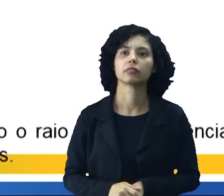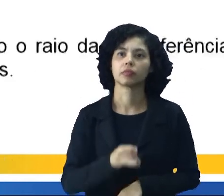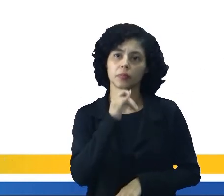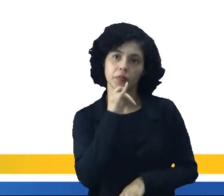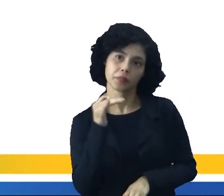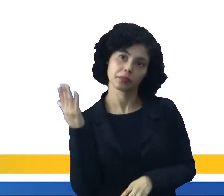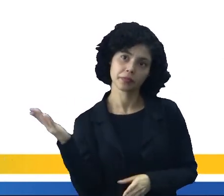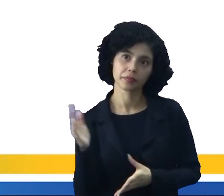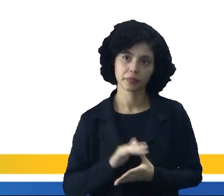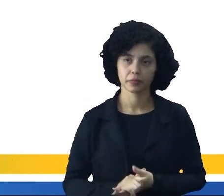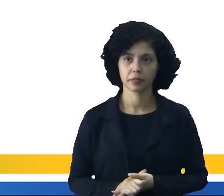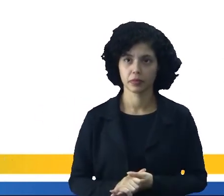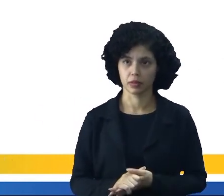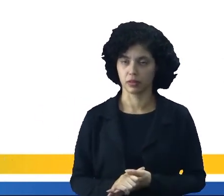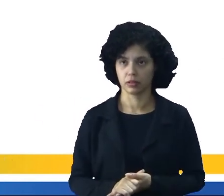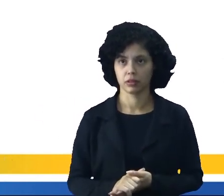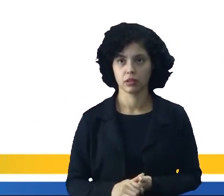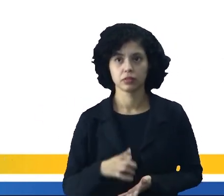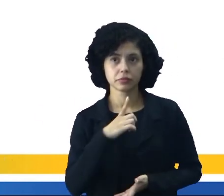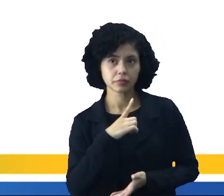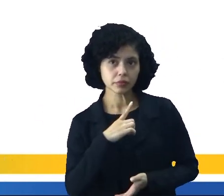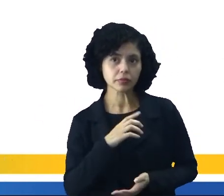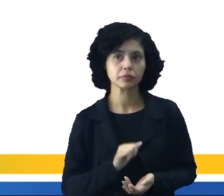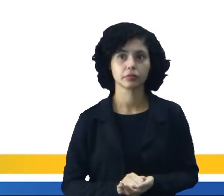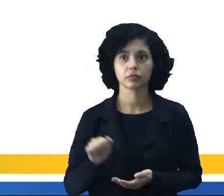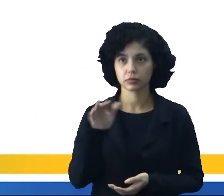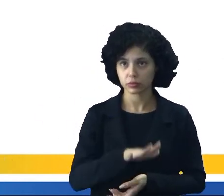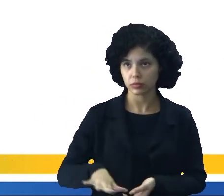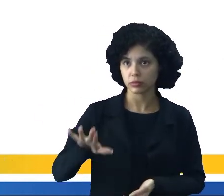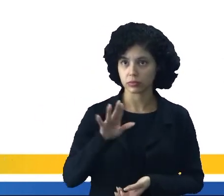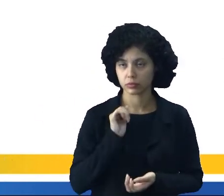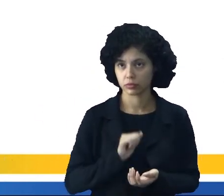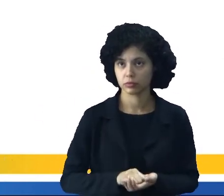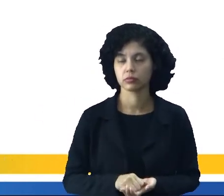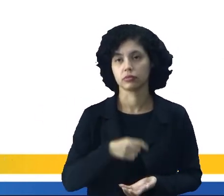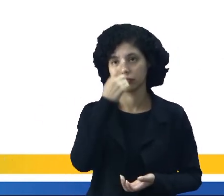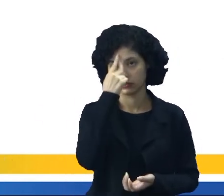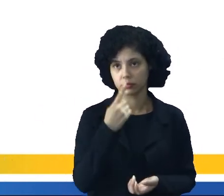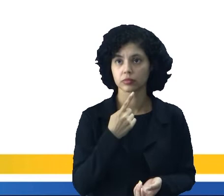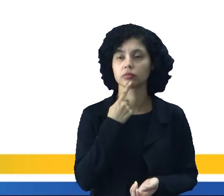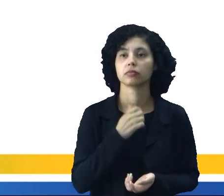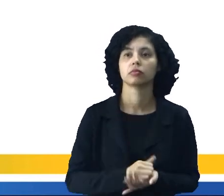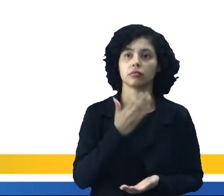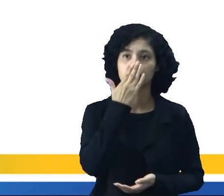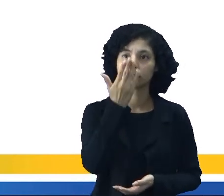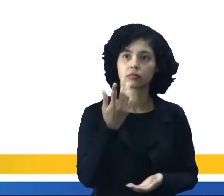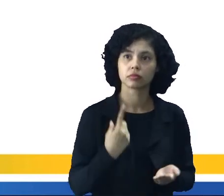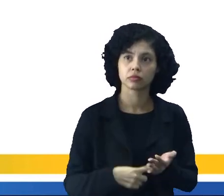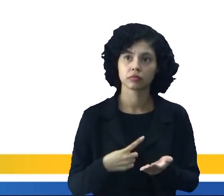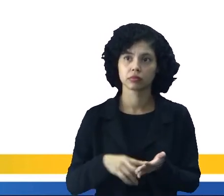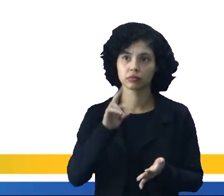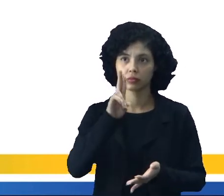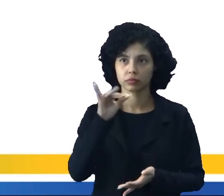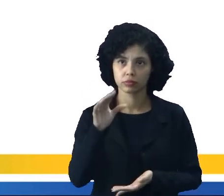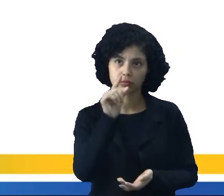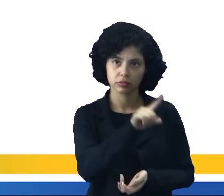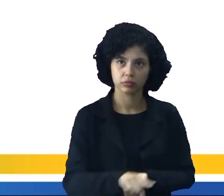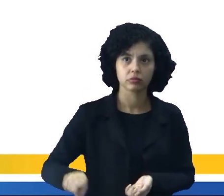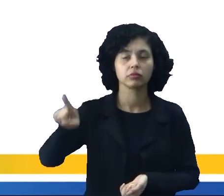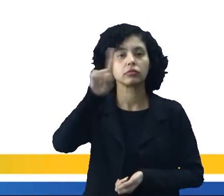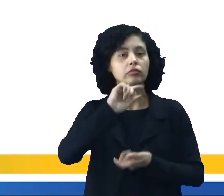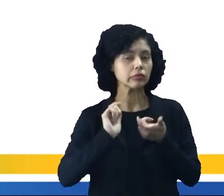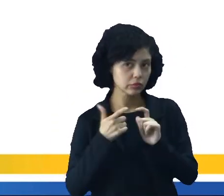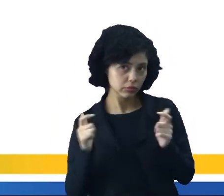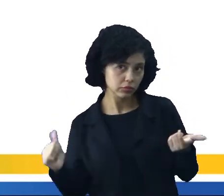exemplo 1 Determine a área da coroa circular da figura a seguir Considerando o raio